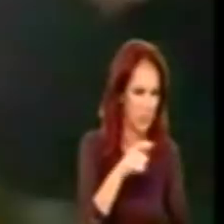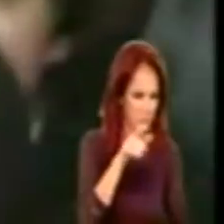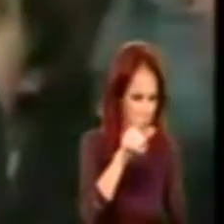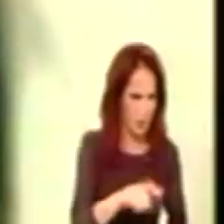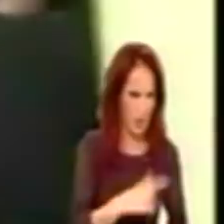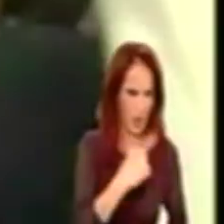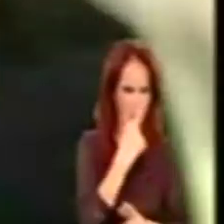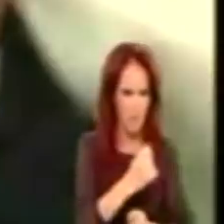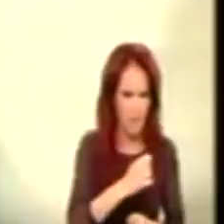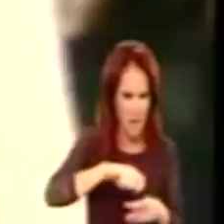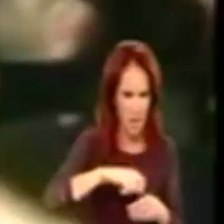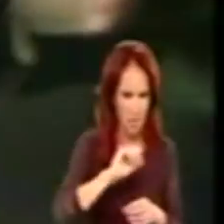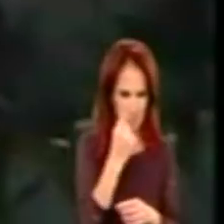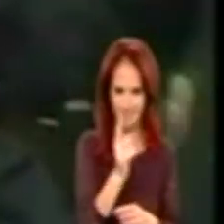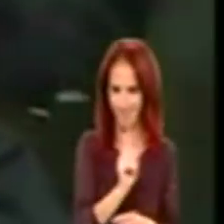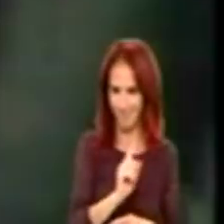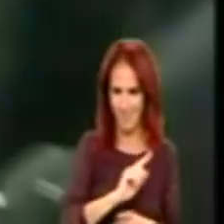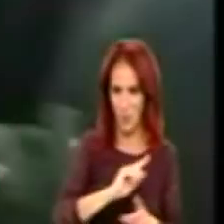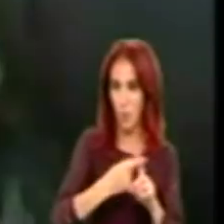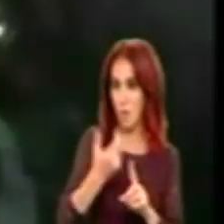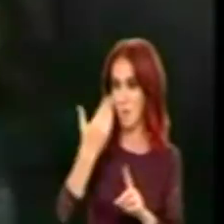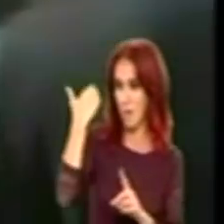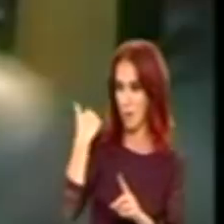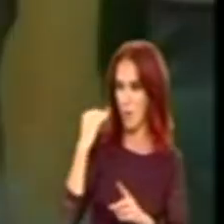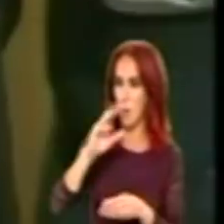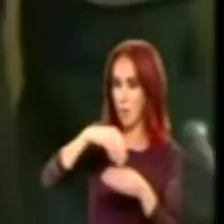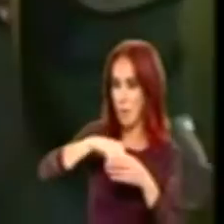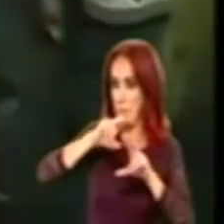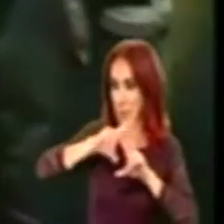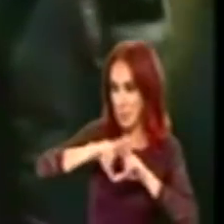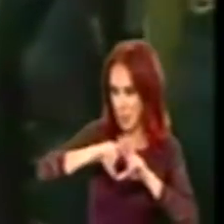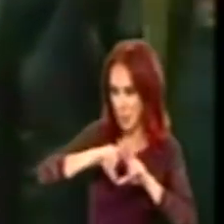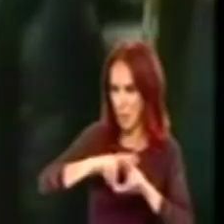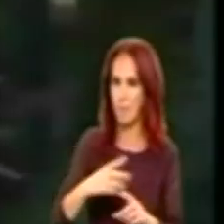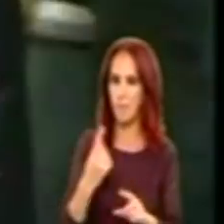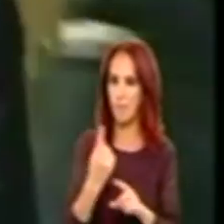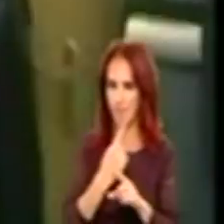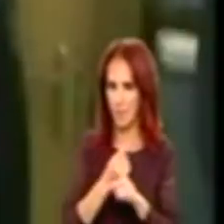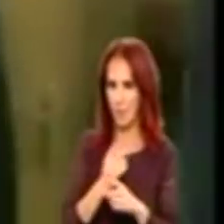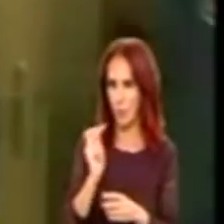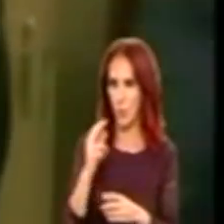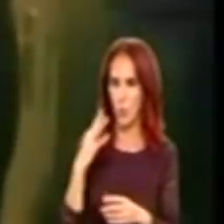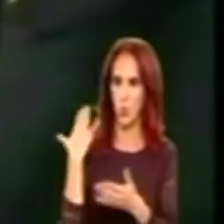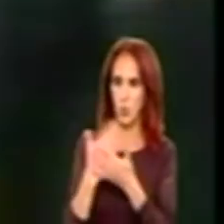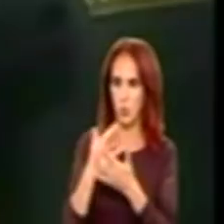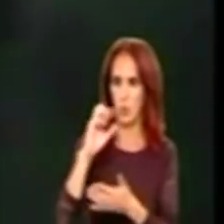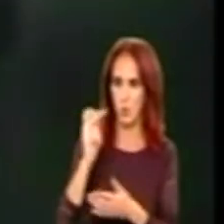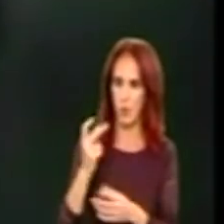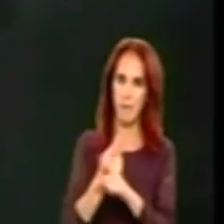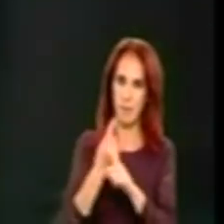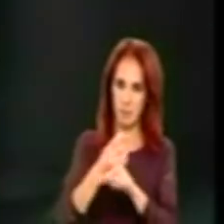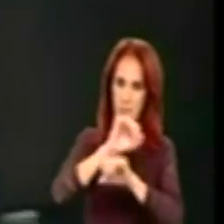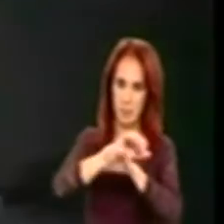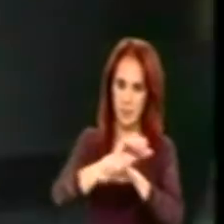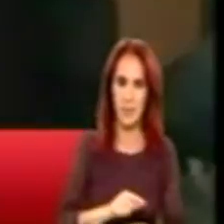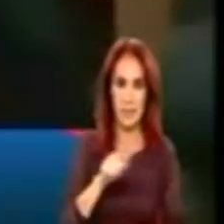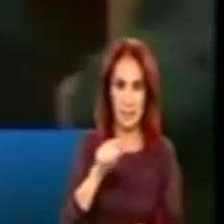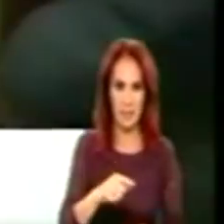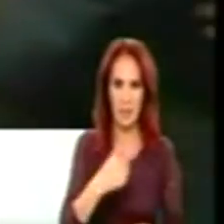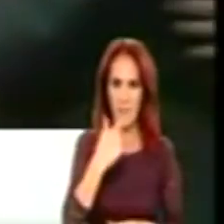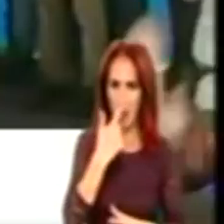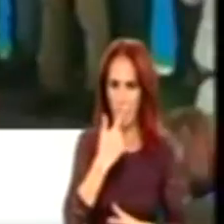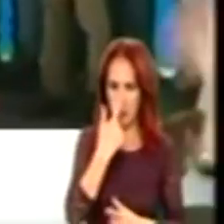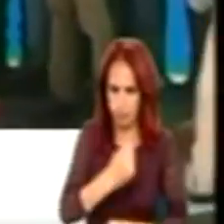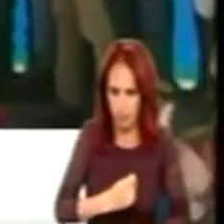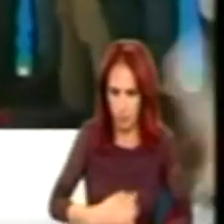mesmo envenenado. O Dom João VI, depois de vir do Brasil, também parece que foi envenenado. Uns dizem pela Carlota Joaquina, outros